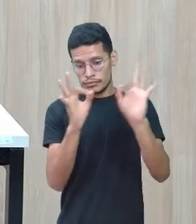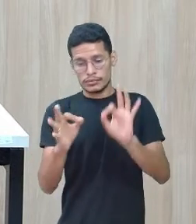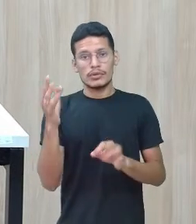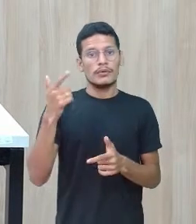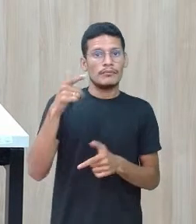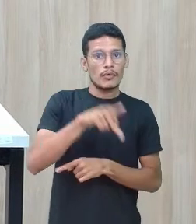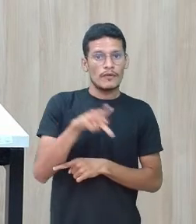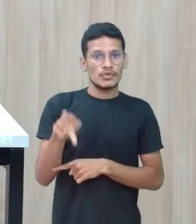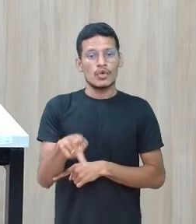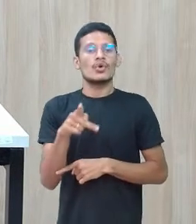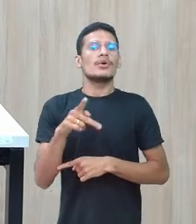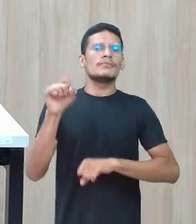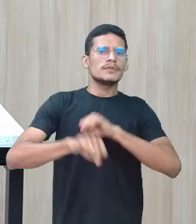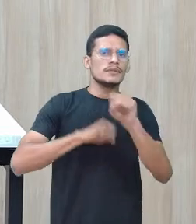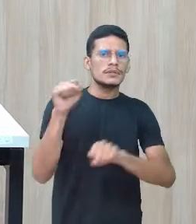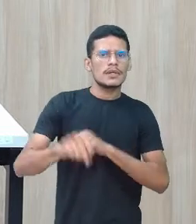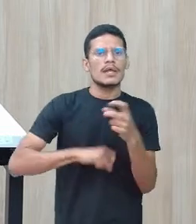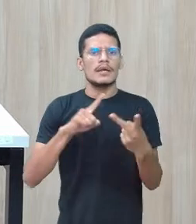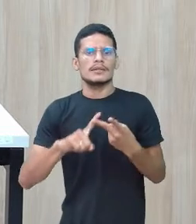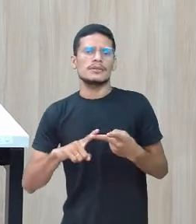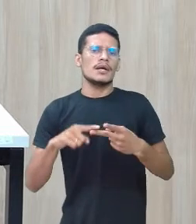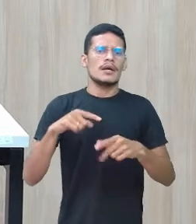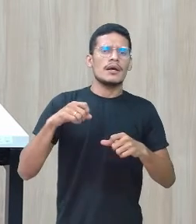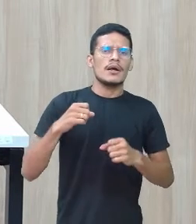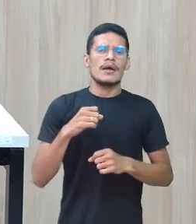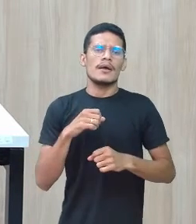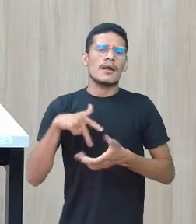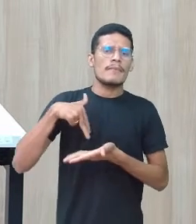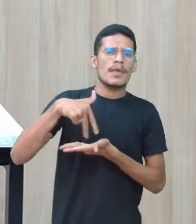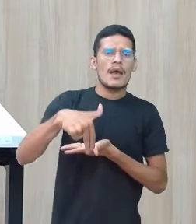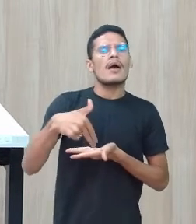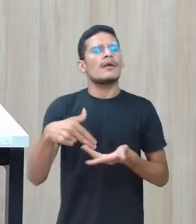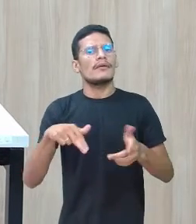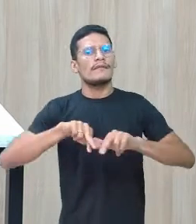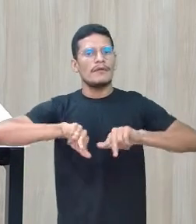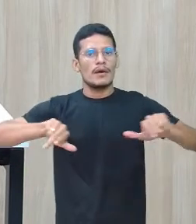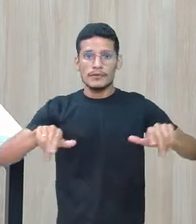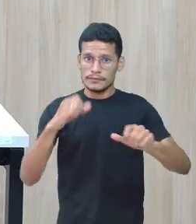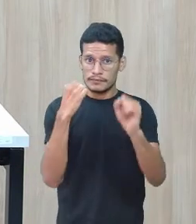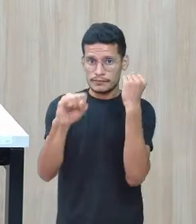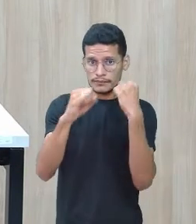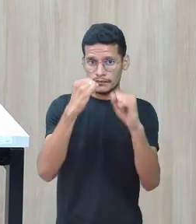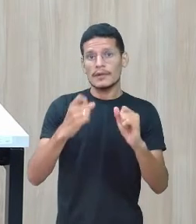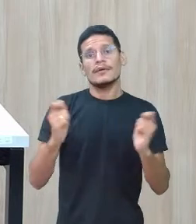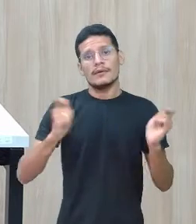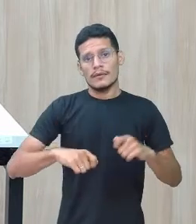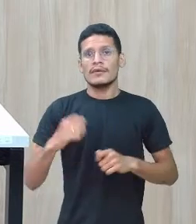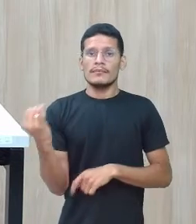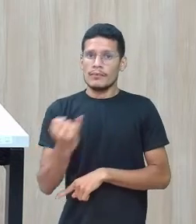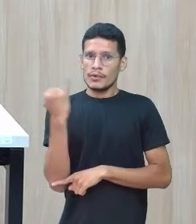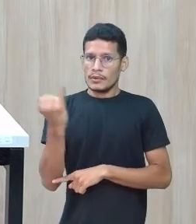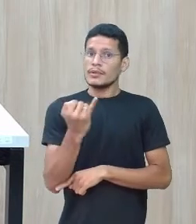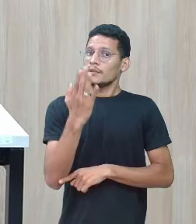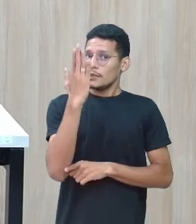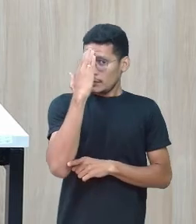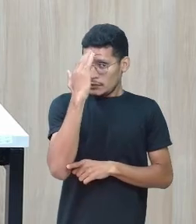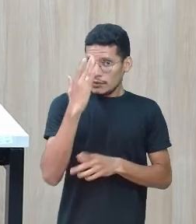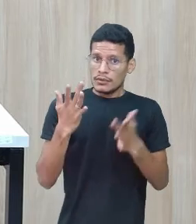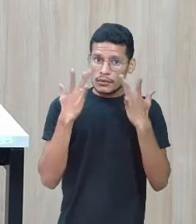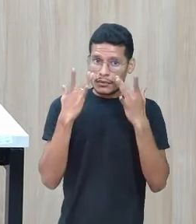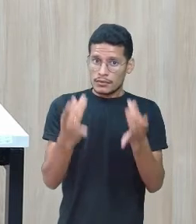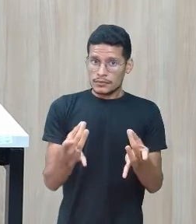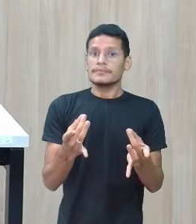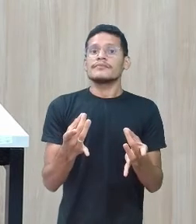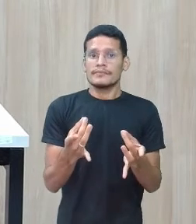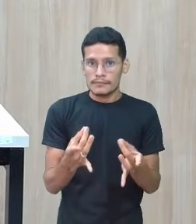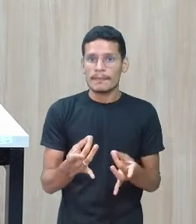professores mandando aí bicicleta, corrida, caminhada. Então, qualquer exercício físico também é muito importante. Então, se liguem